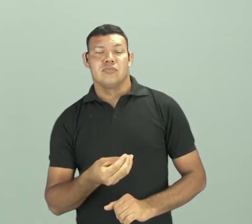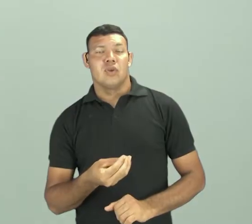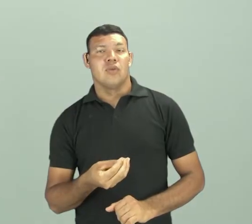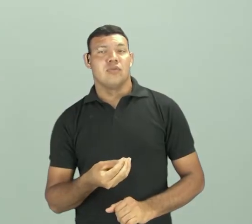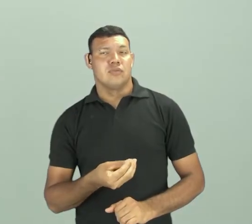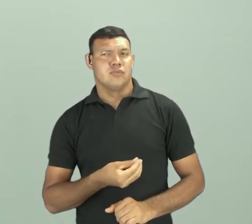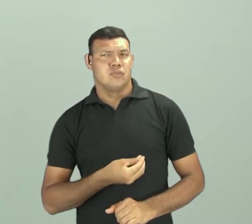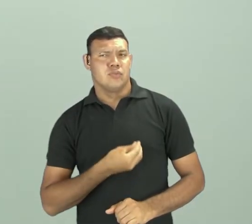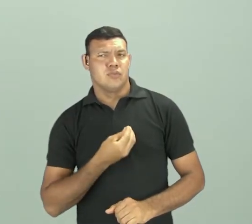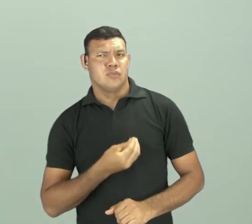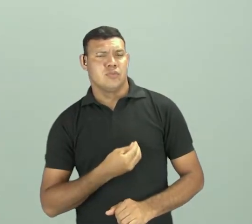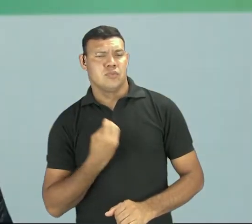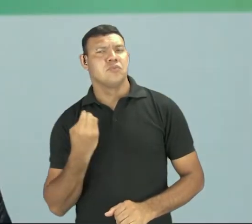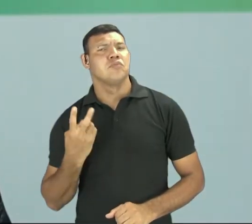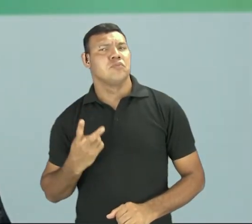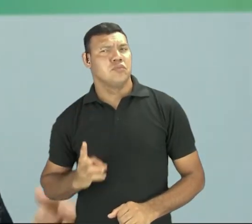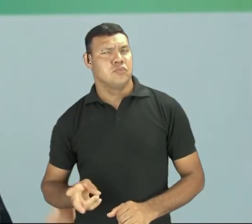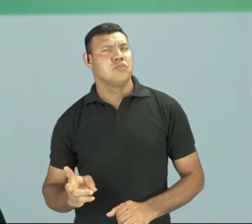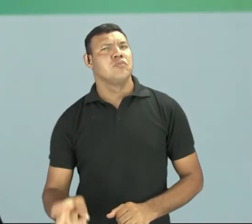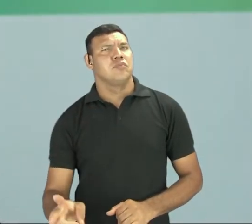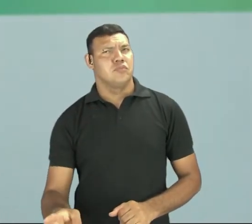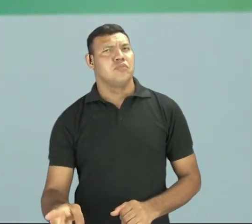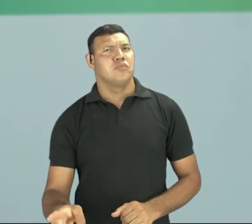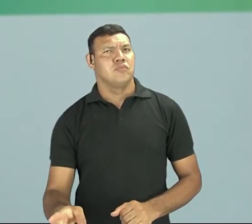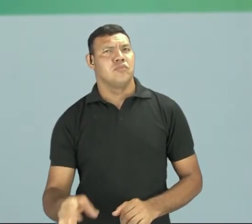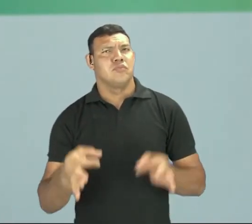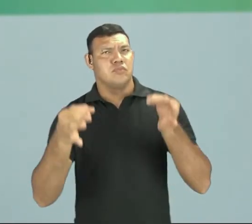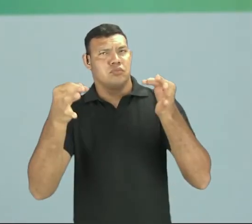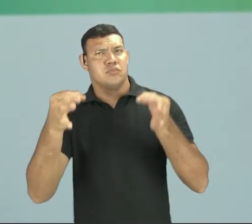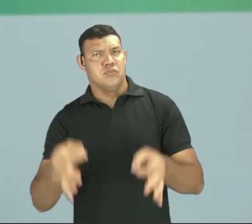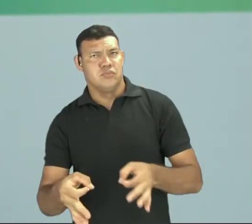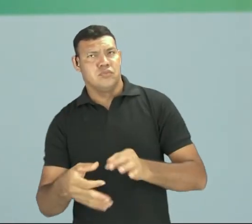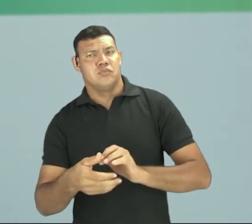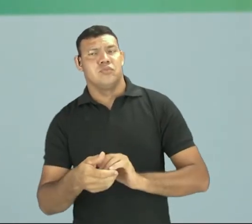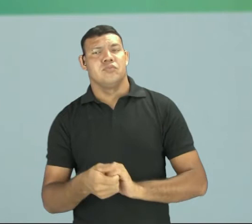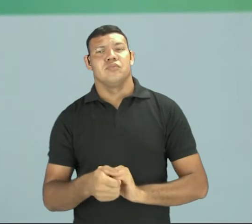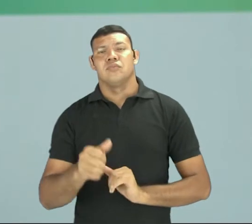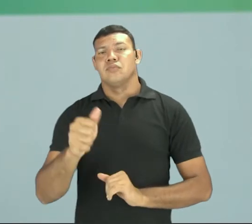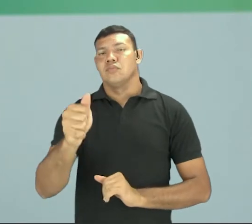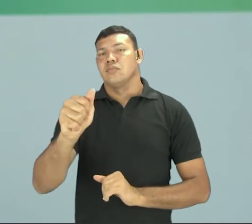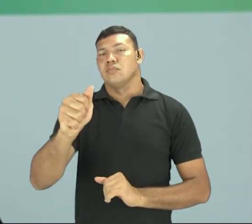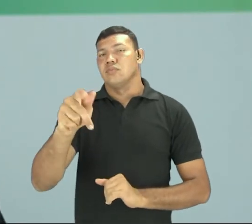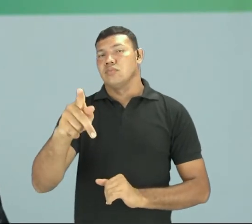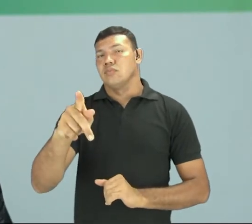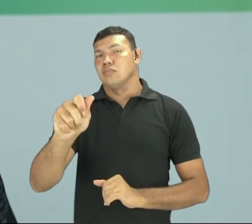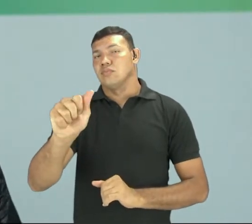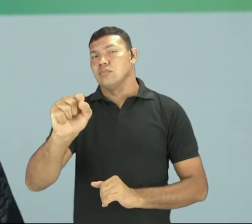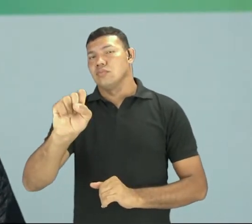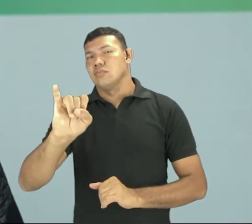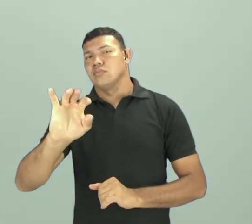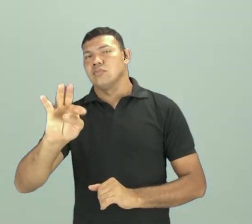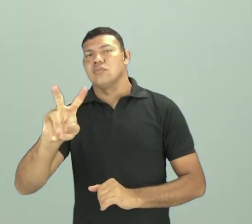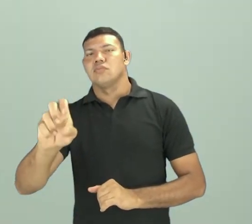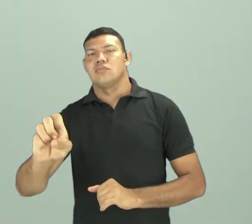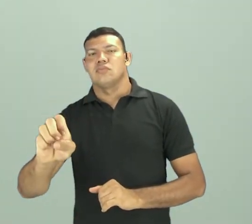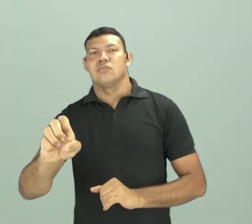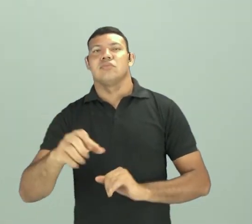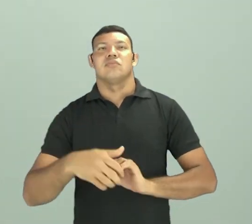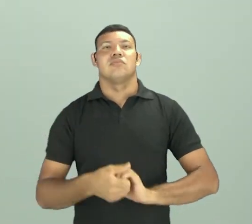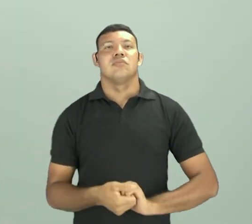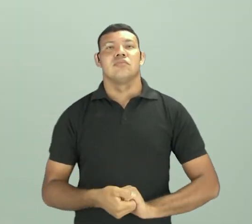continuous passive. Nós vamos utilizar am, is ou are mais being,